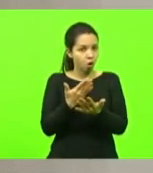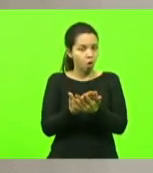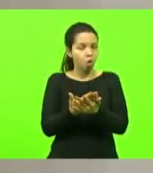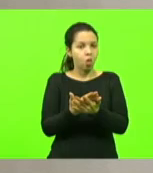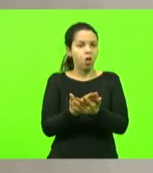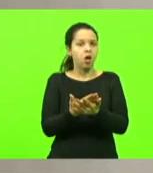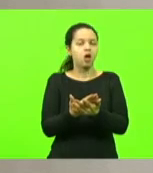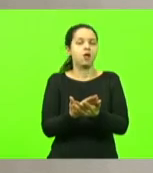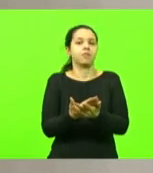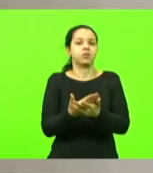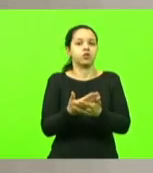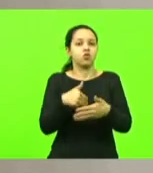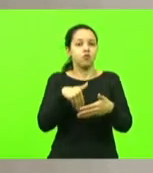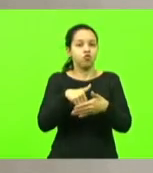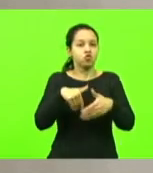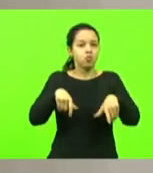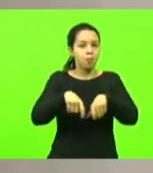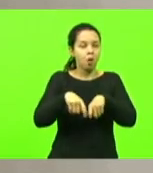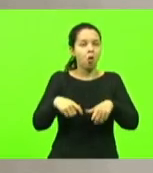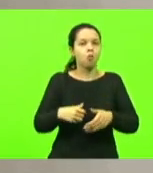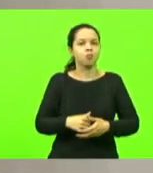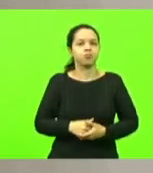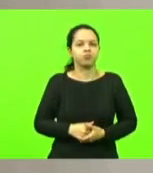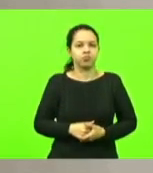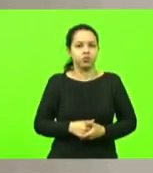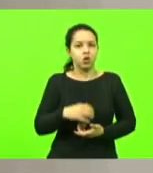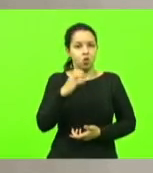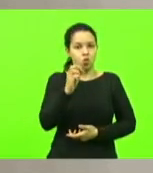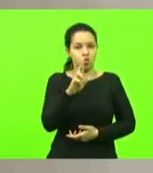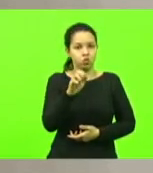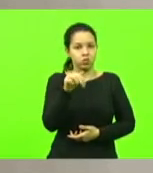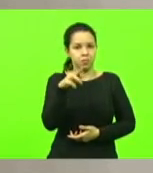de Malta. Em discussão.